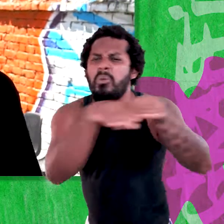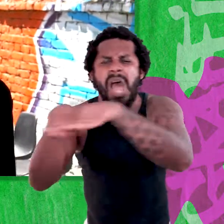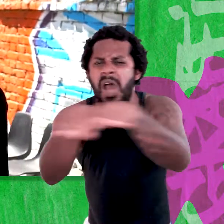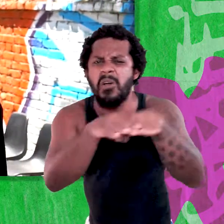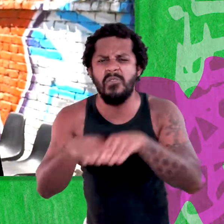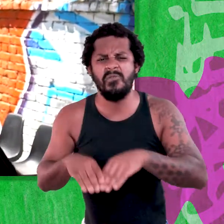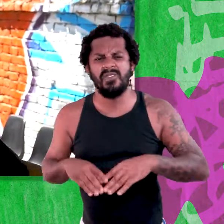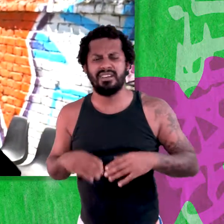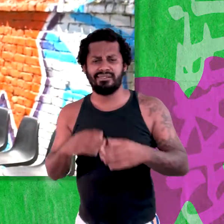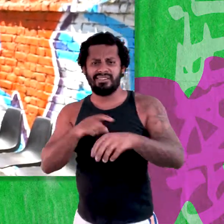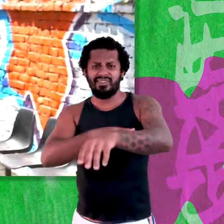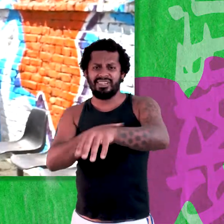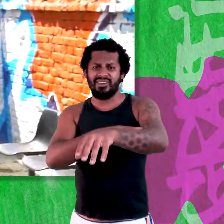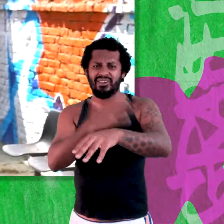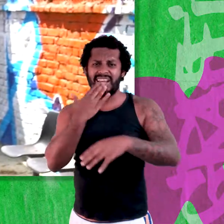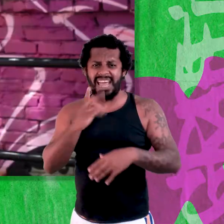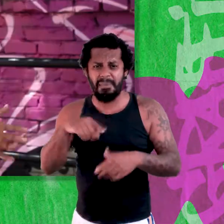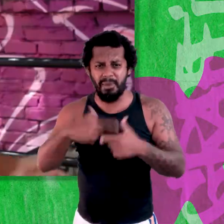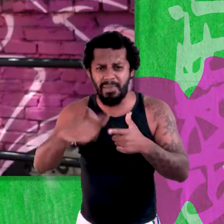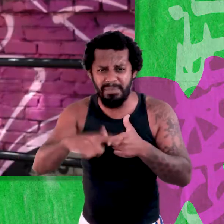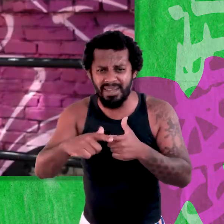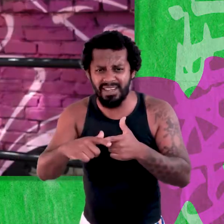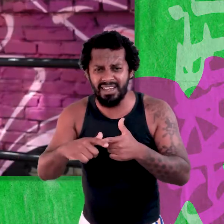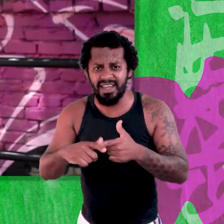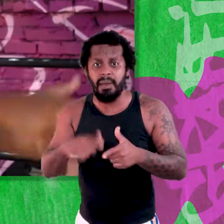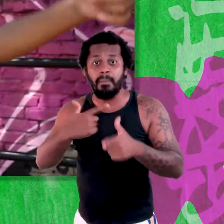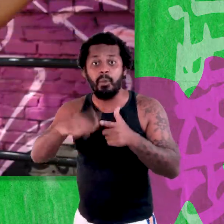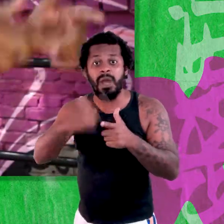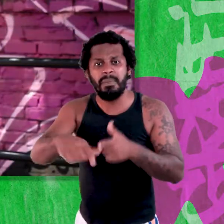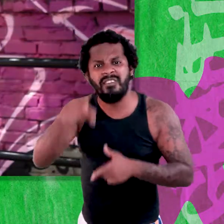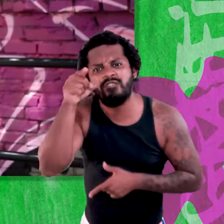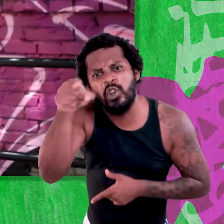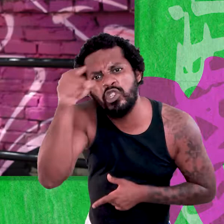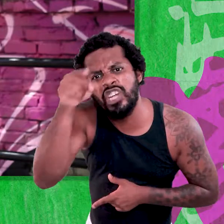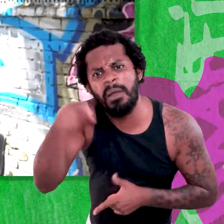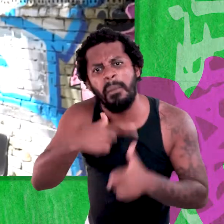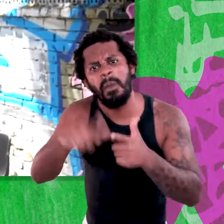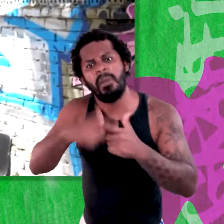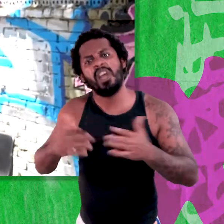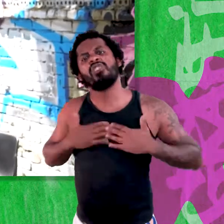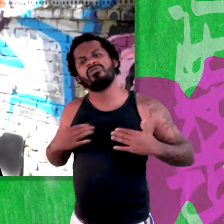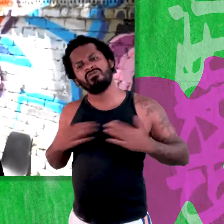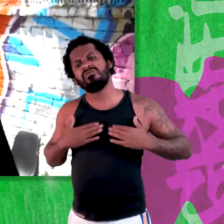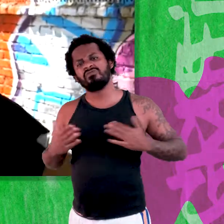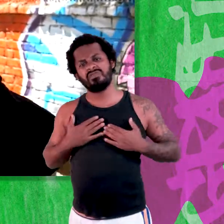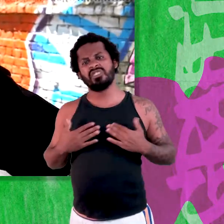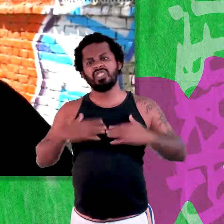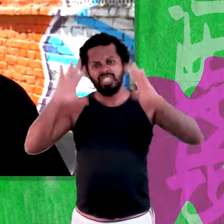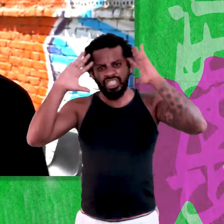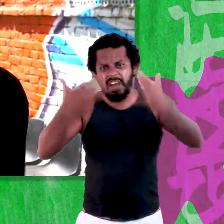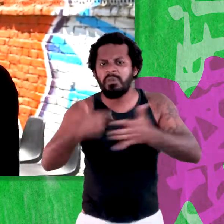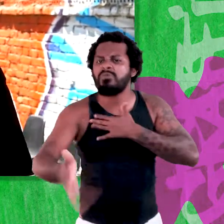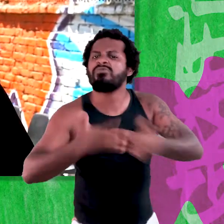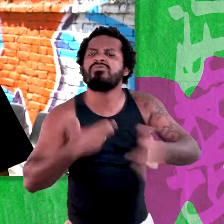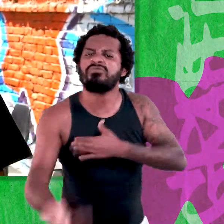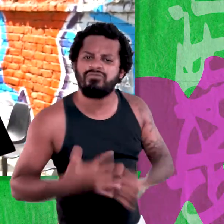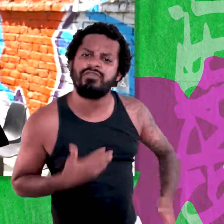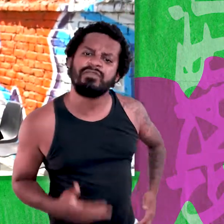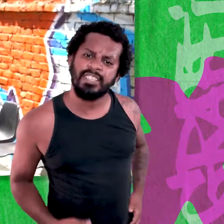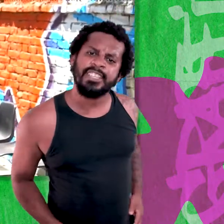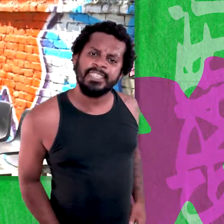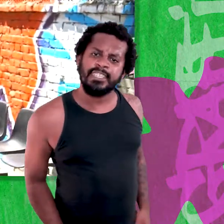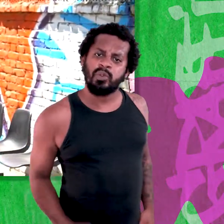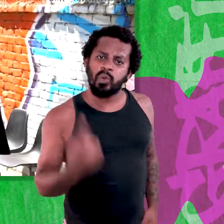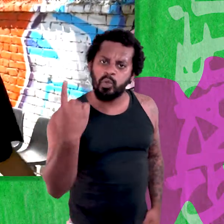não devemos transformar a cor da pele no problema isso é problema que você quer e nós resolve tanto